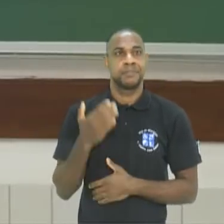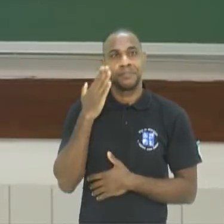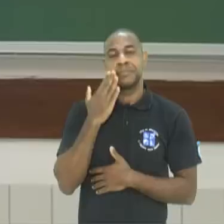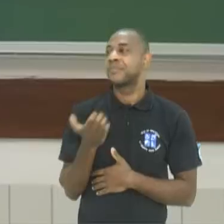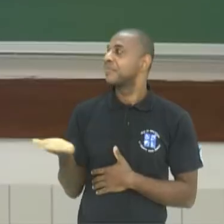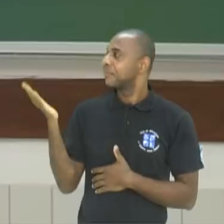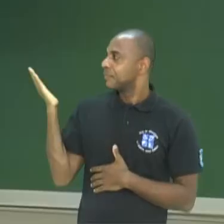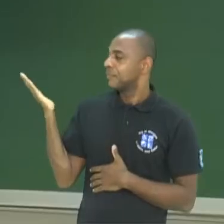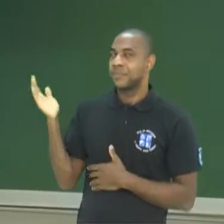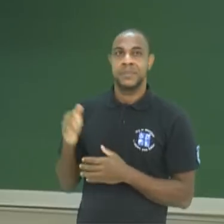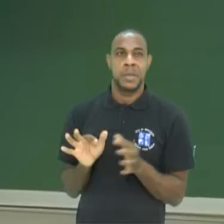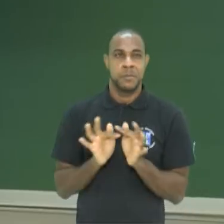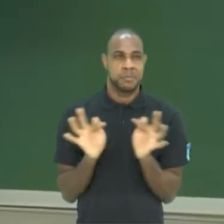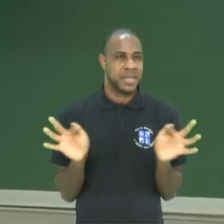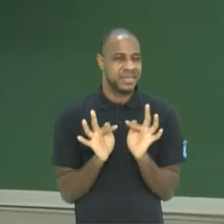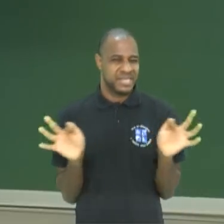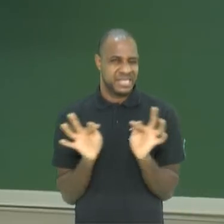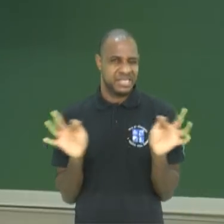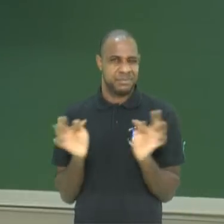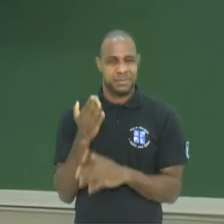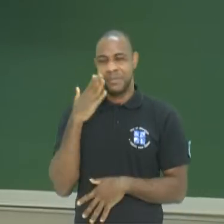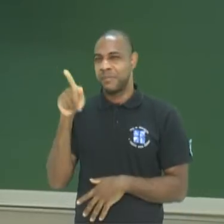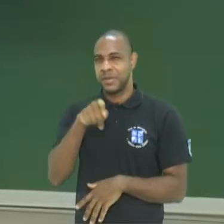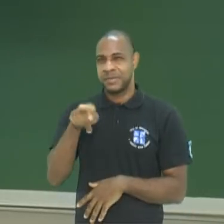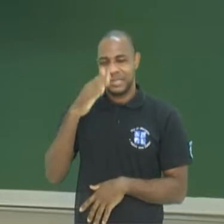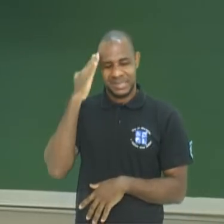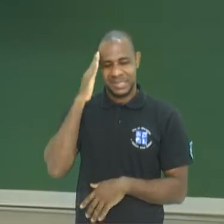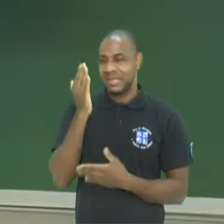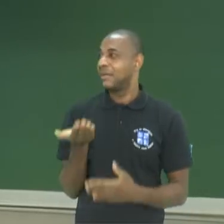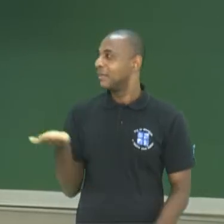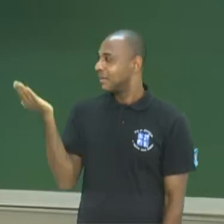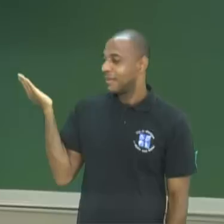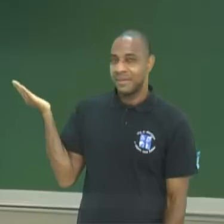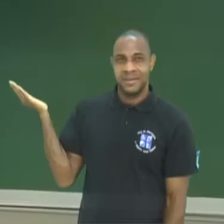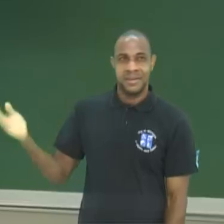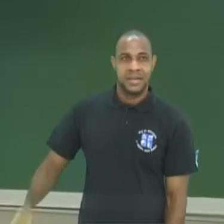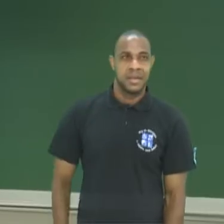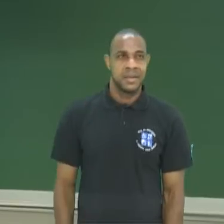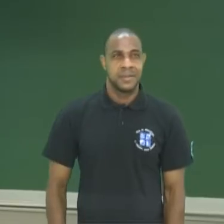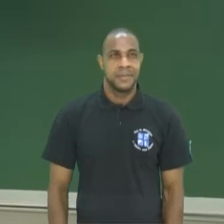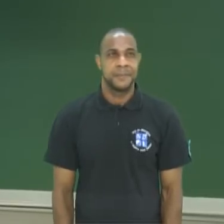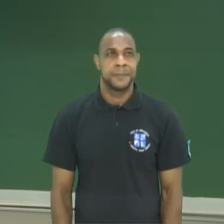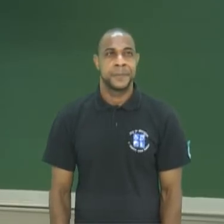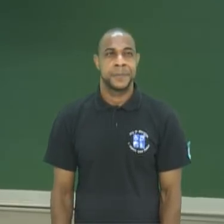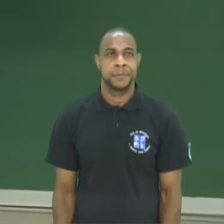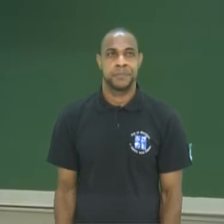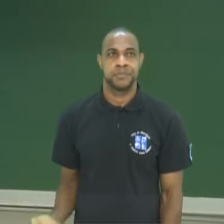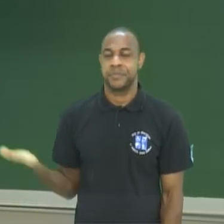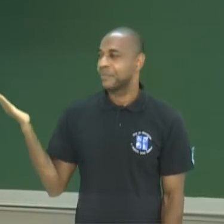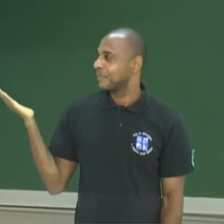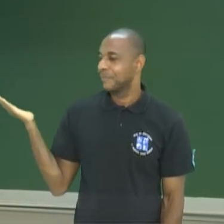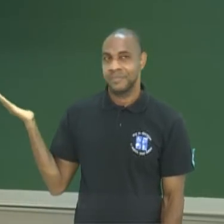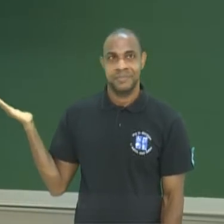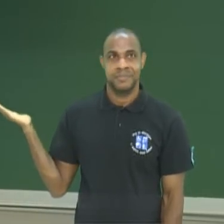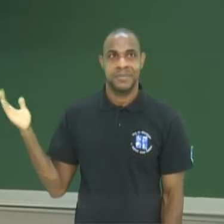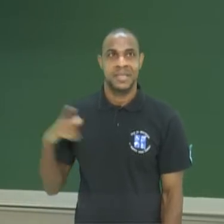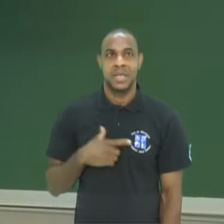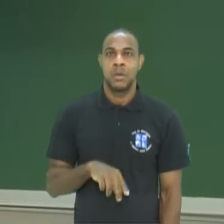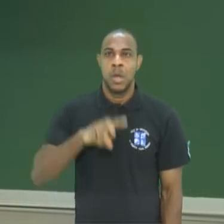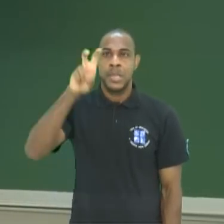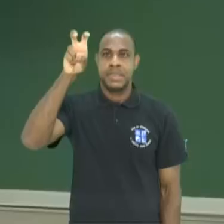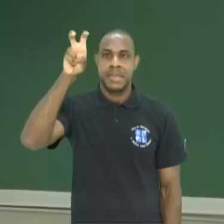para ficar bem mais simples para vocês entenderem, trouxe aqui um esquema para vocês. Então, eu tenho um